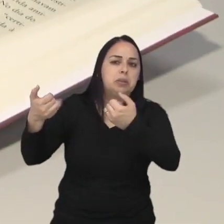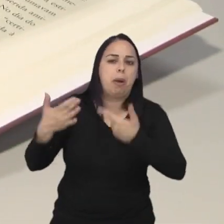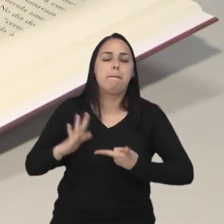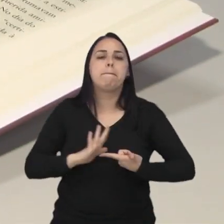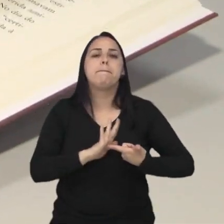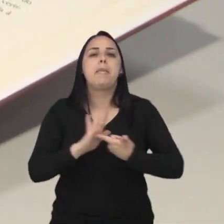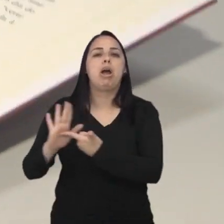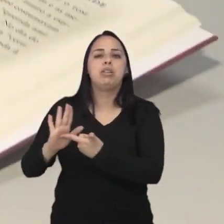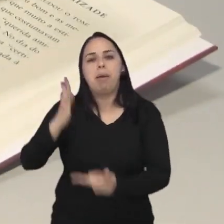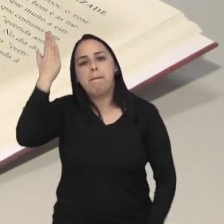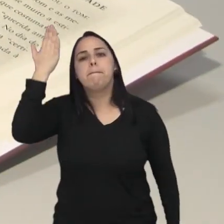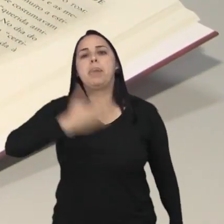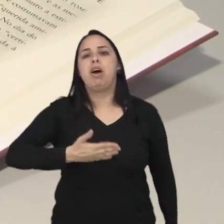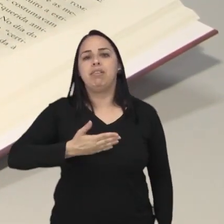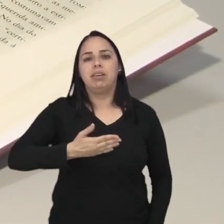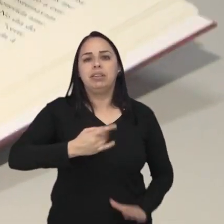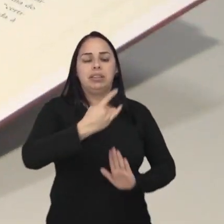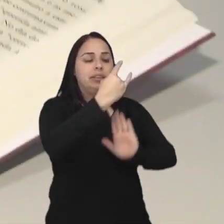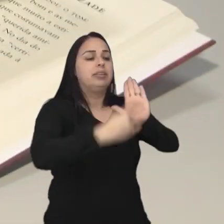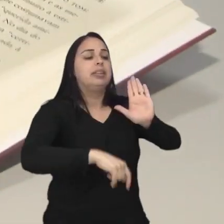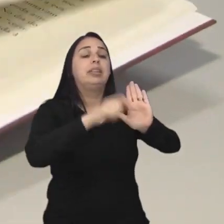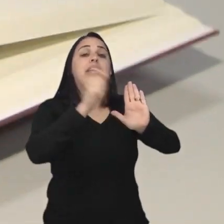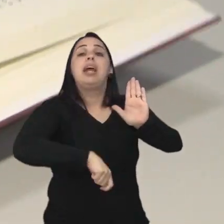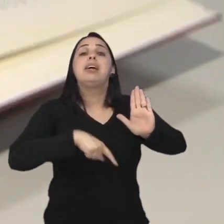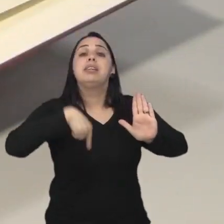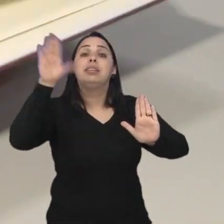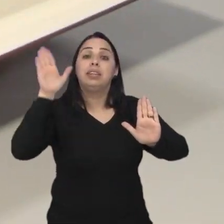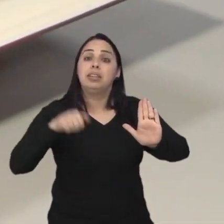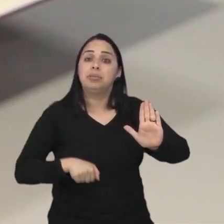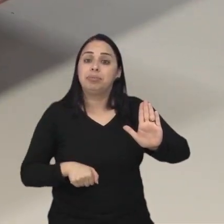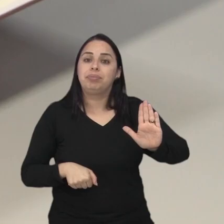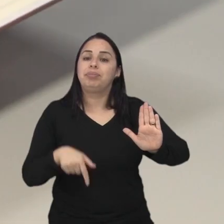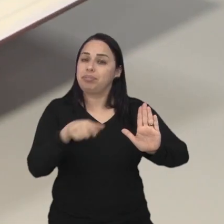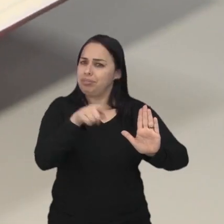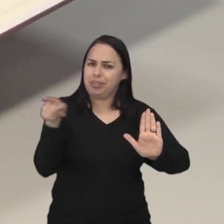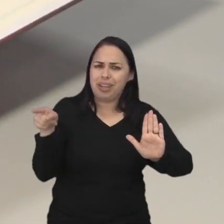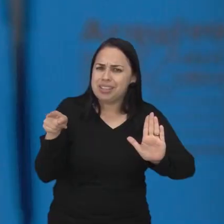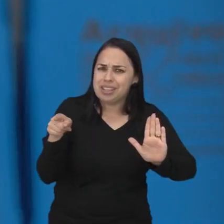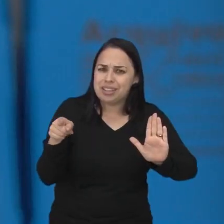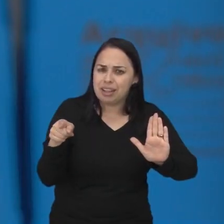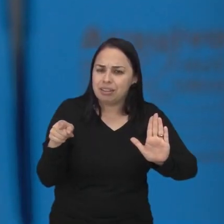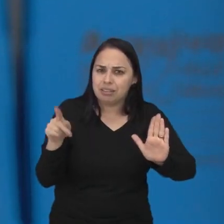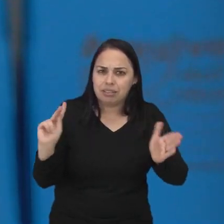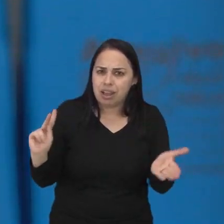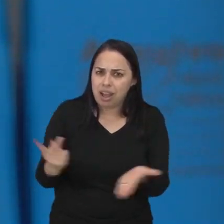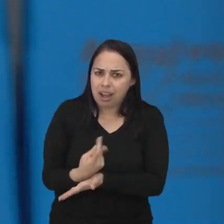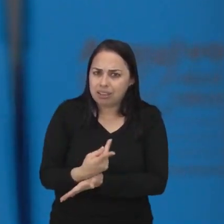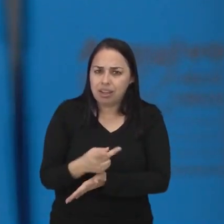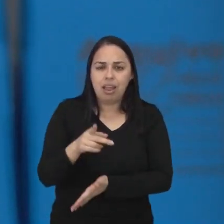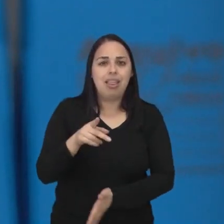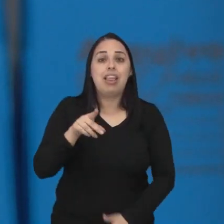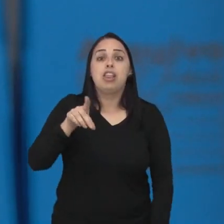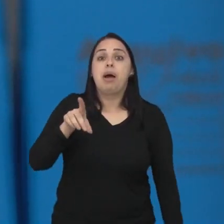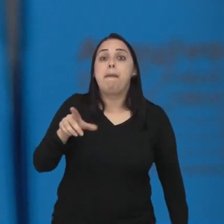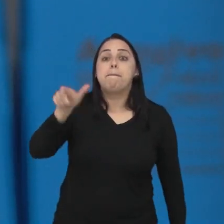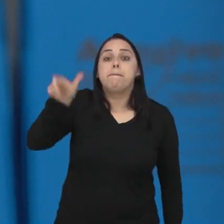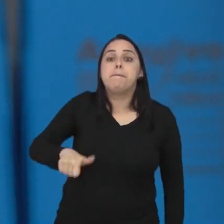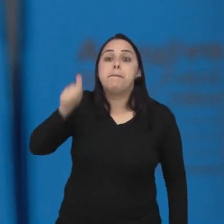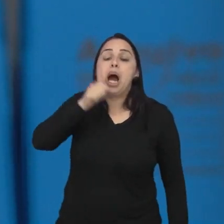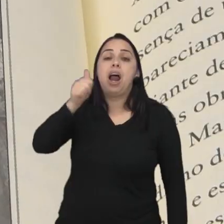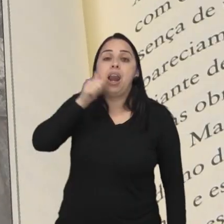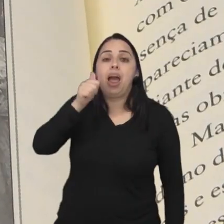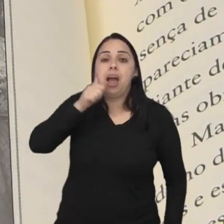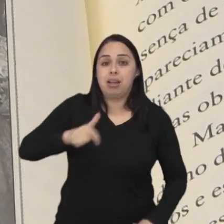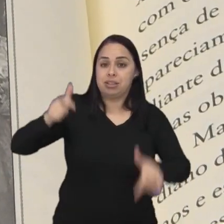de cara, ela mostra a dona da assinatura da independência. É isso aí, Você não ouviu errado,